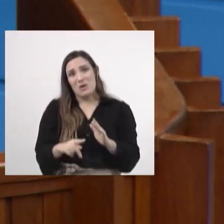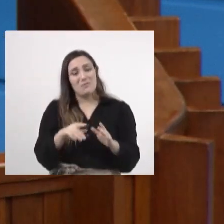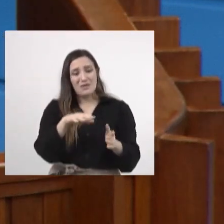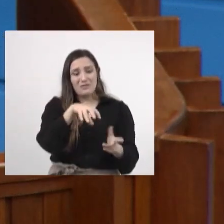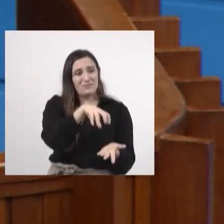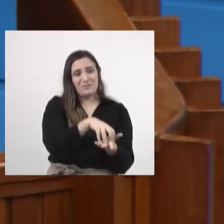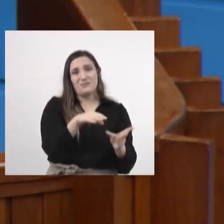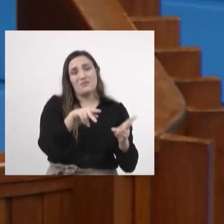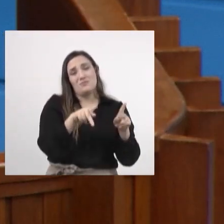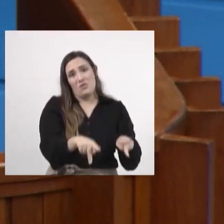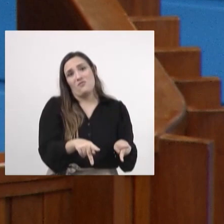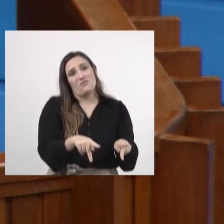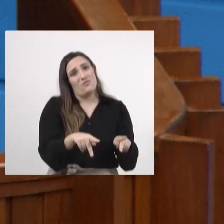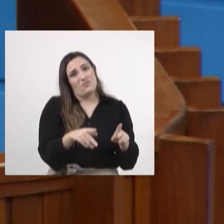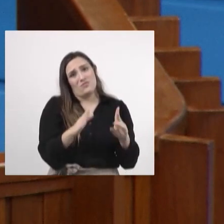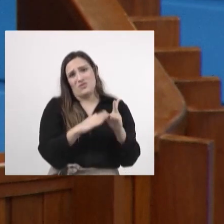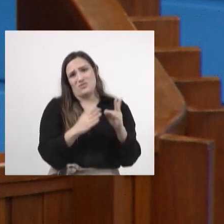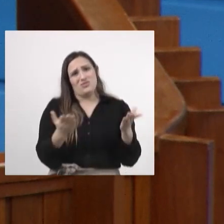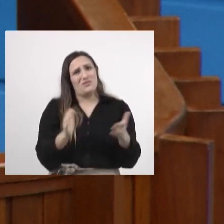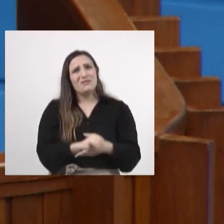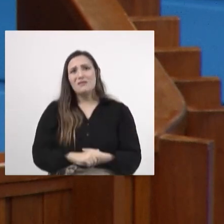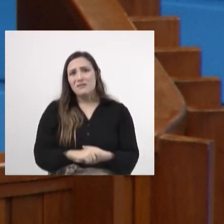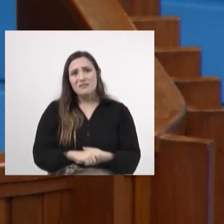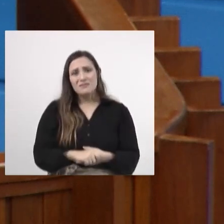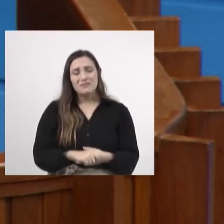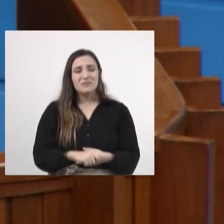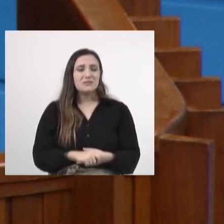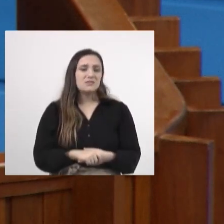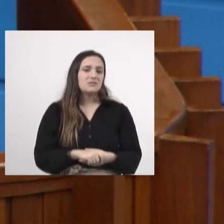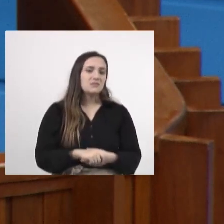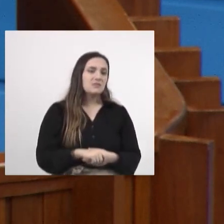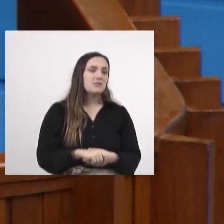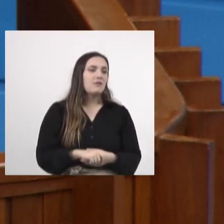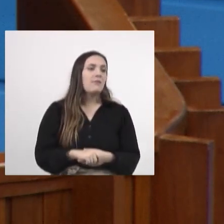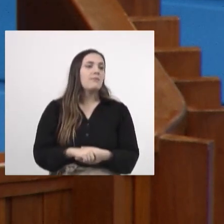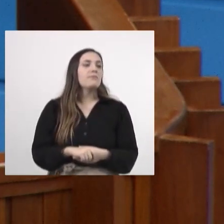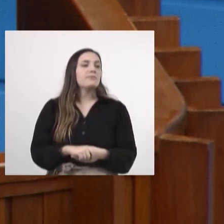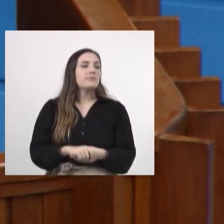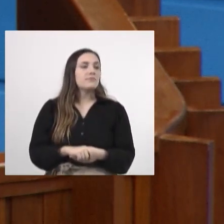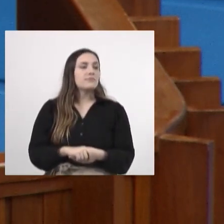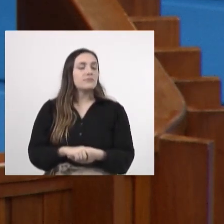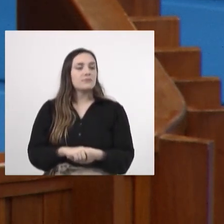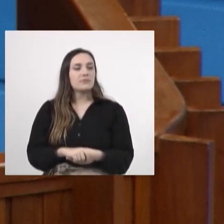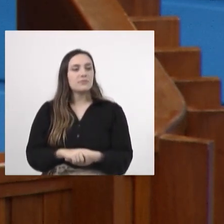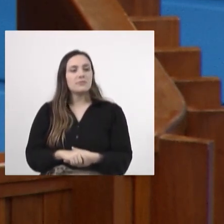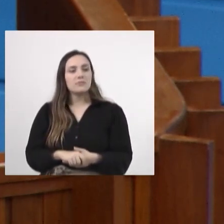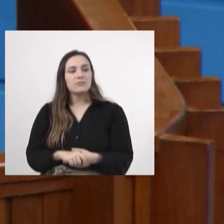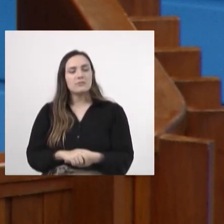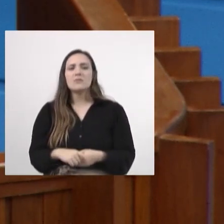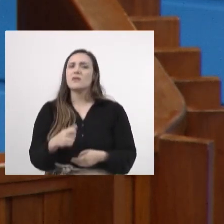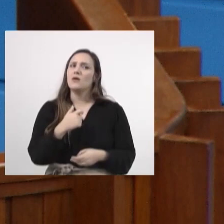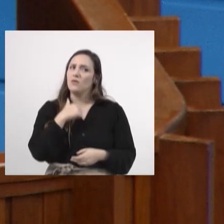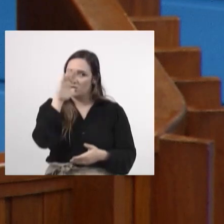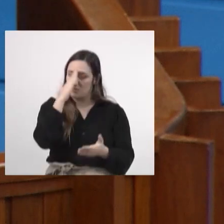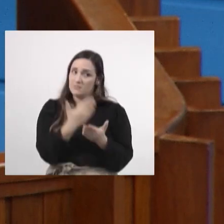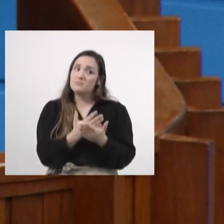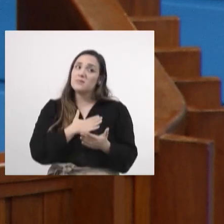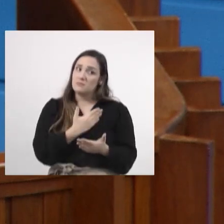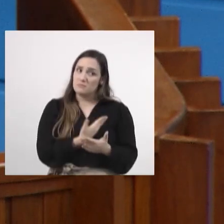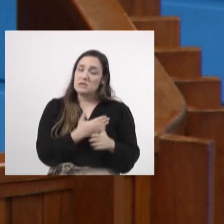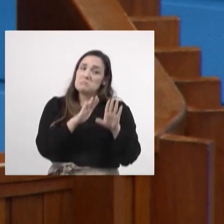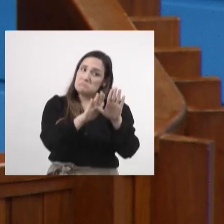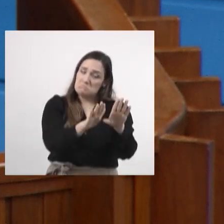Então, eu acredito que a minha colega, respeito,